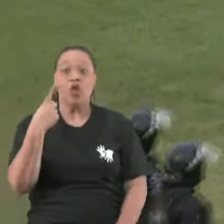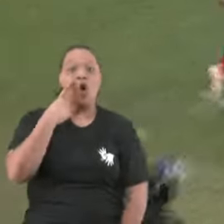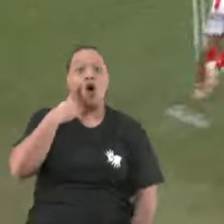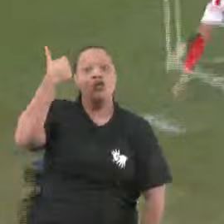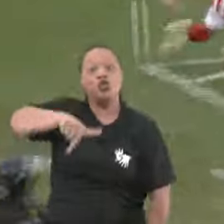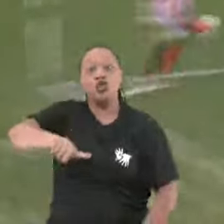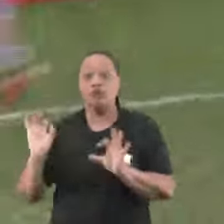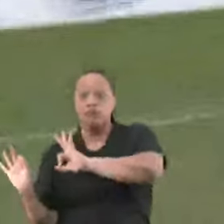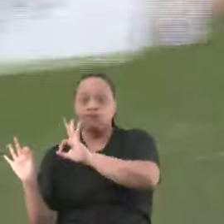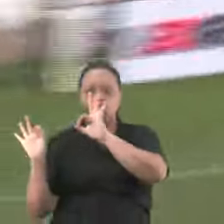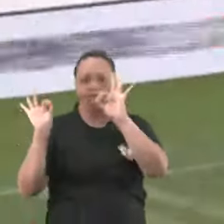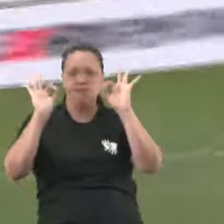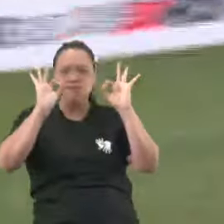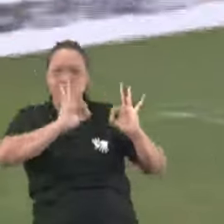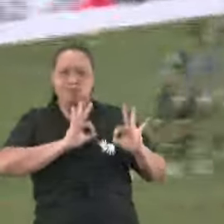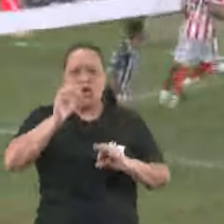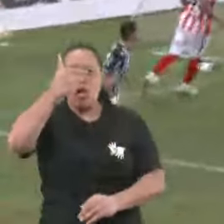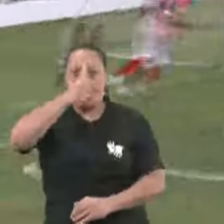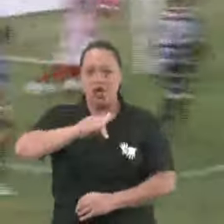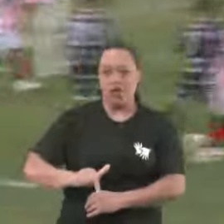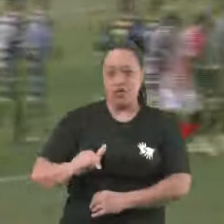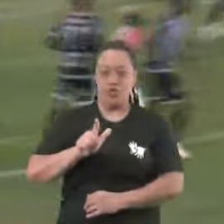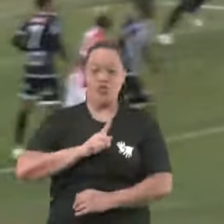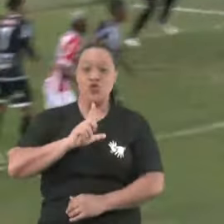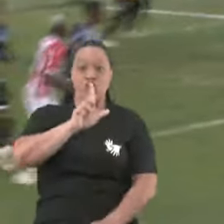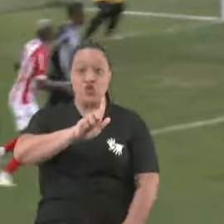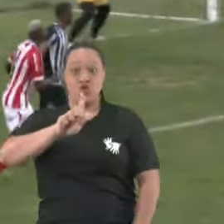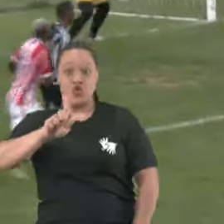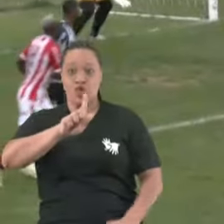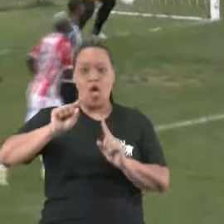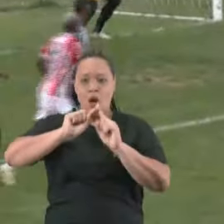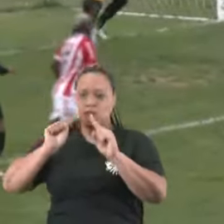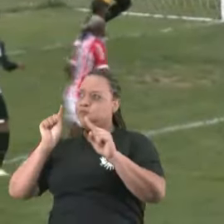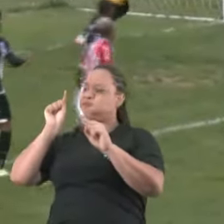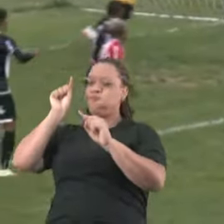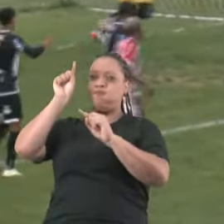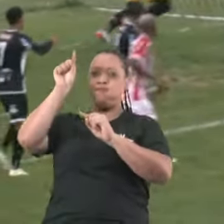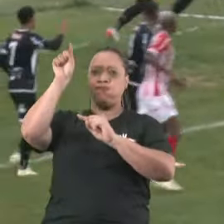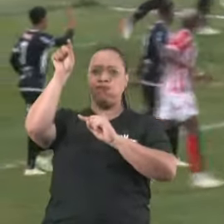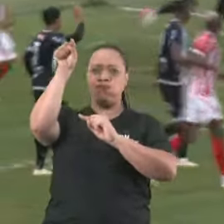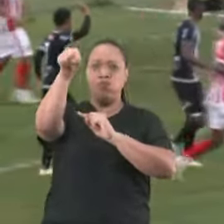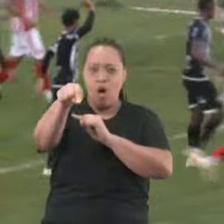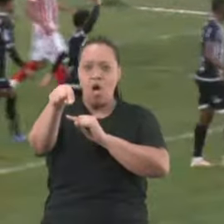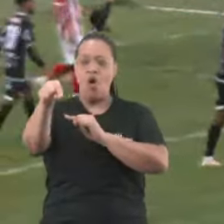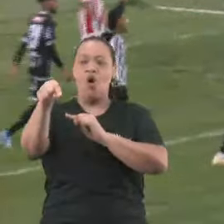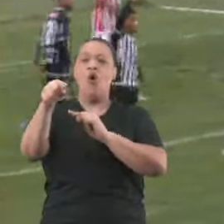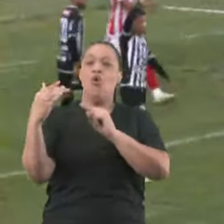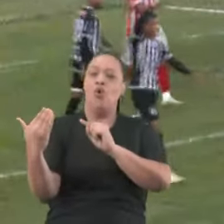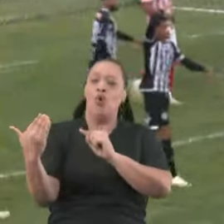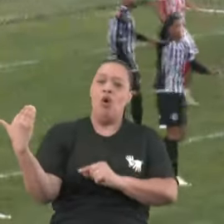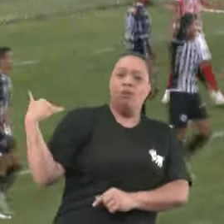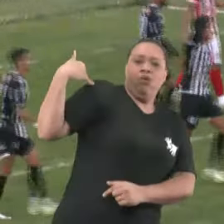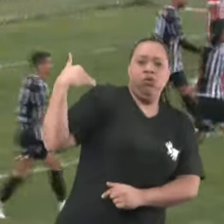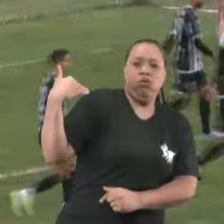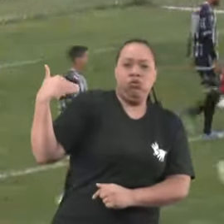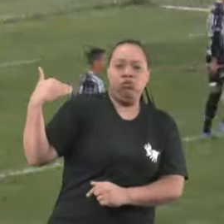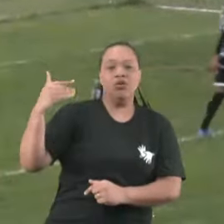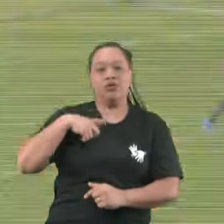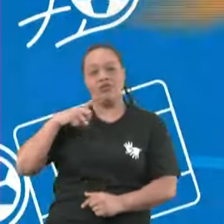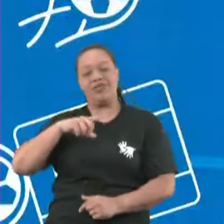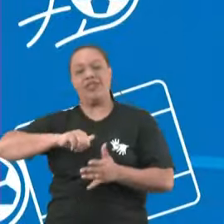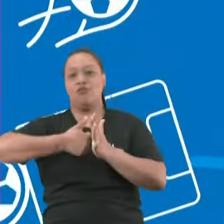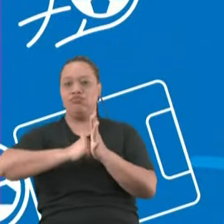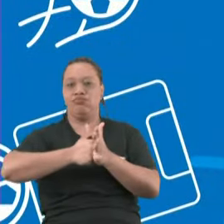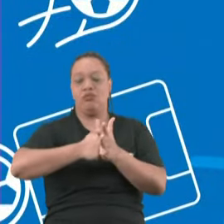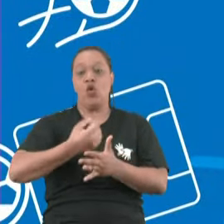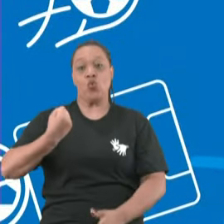ó. O cruzamento do GG. E a bola bateu por último ali no costado da zaga. Camisa